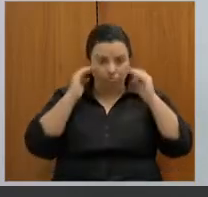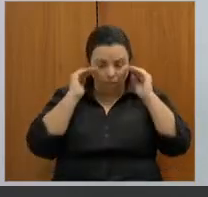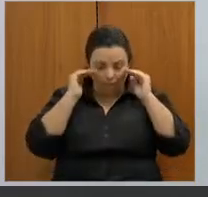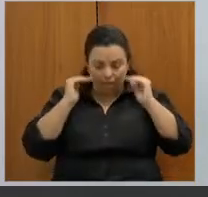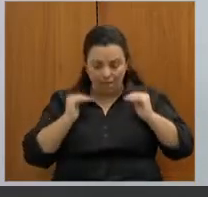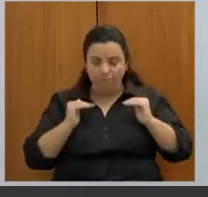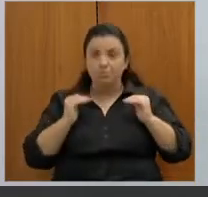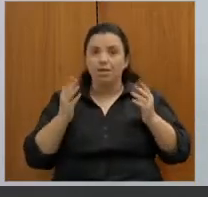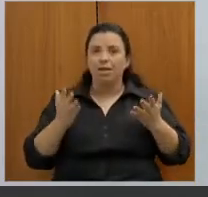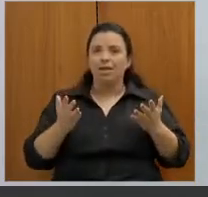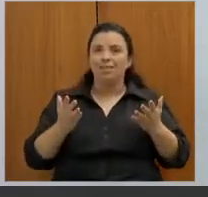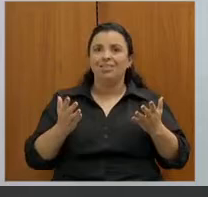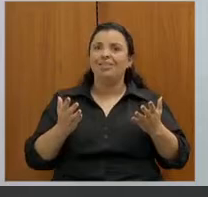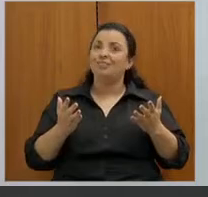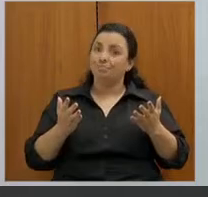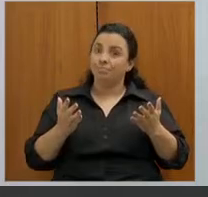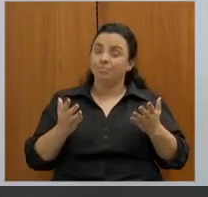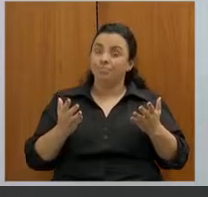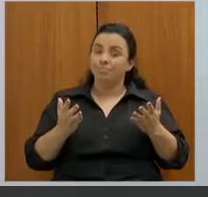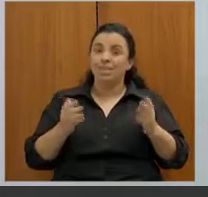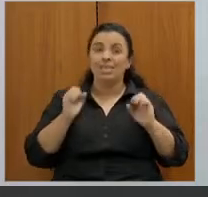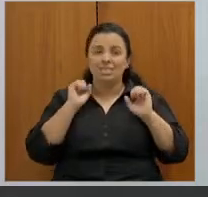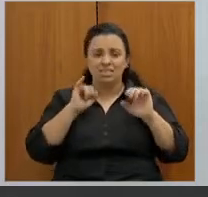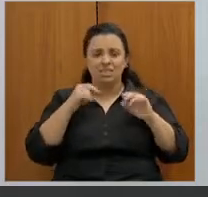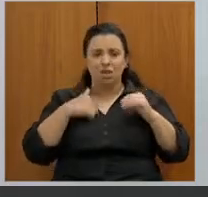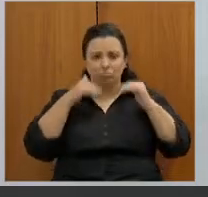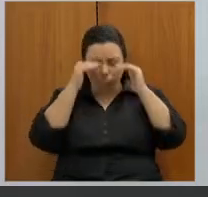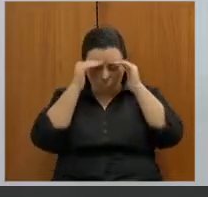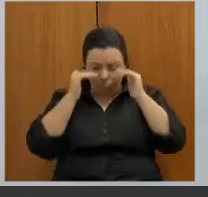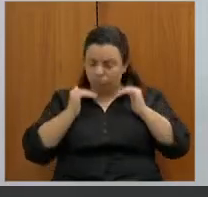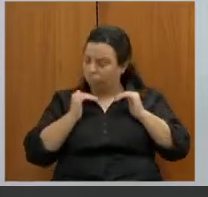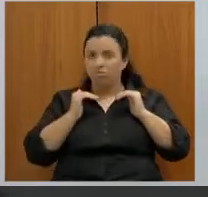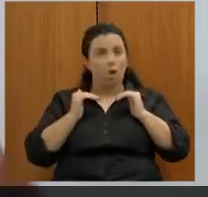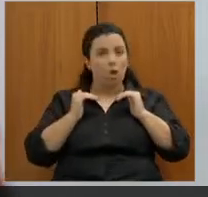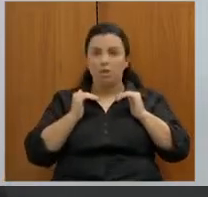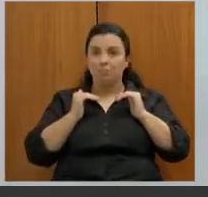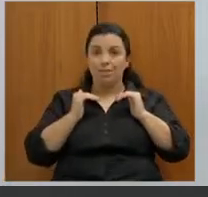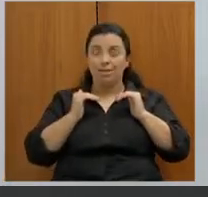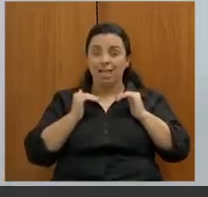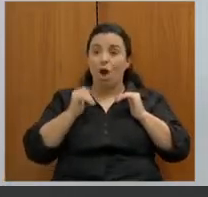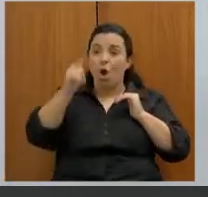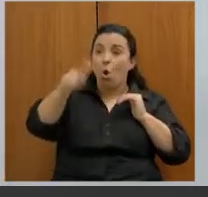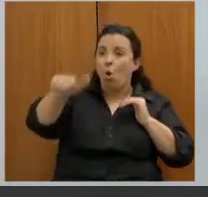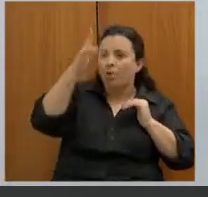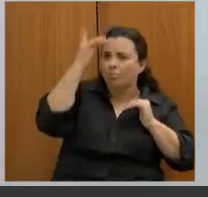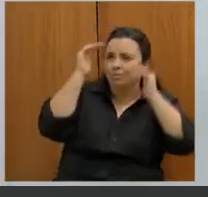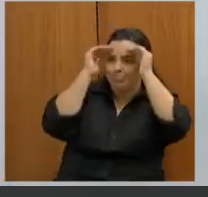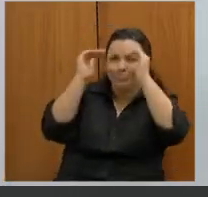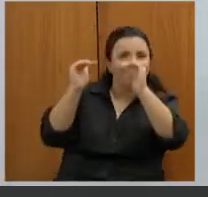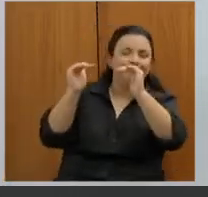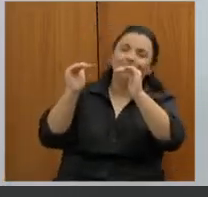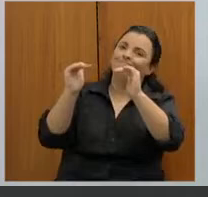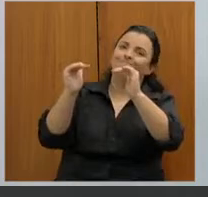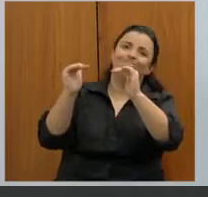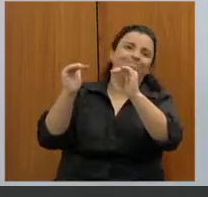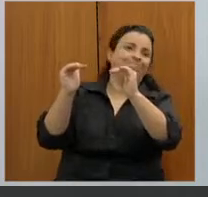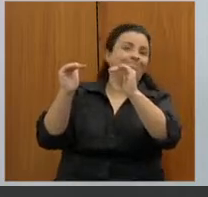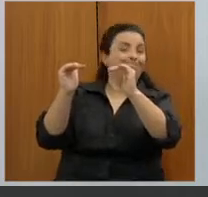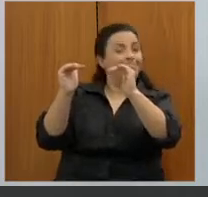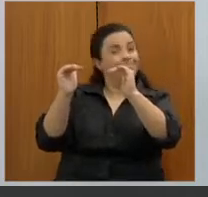assim e quando eu não respeito a mim a chance de eu não respeitar o outro